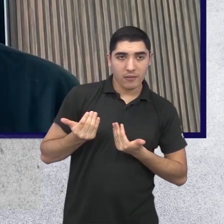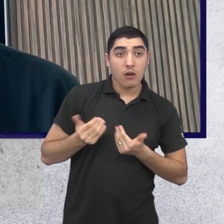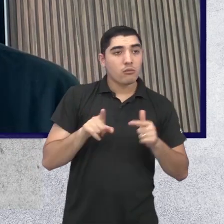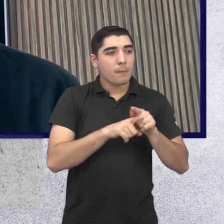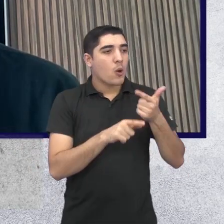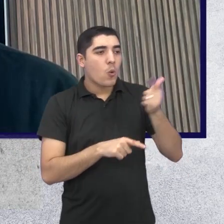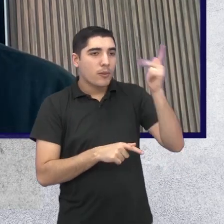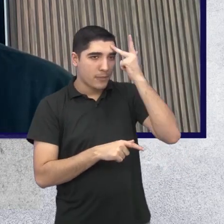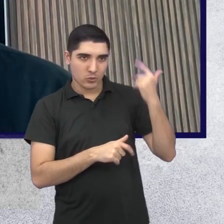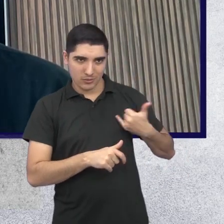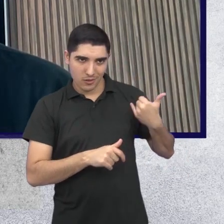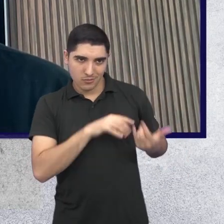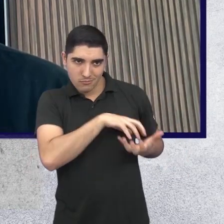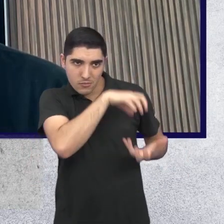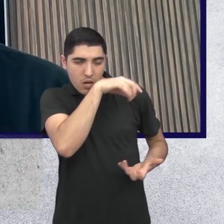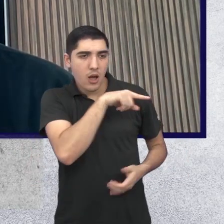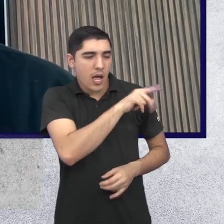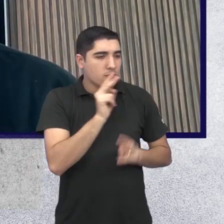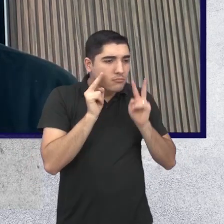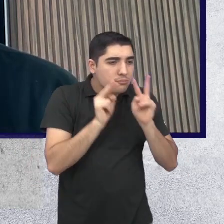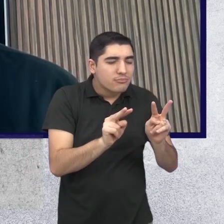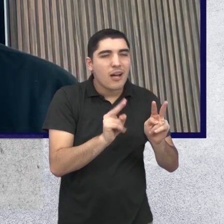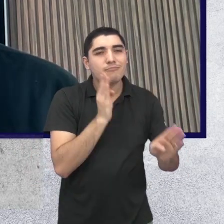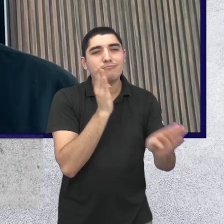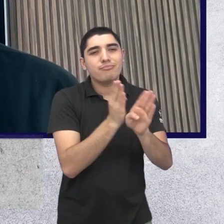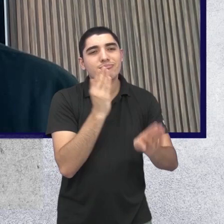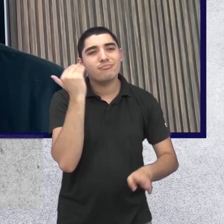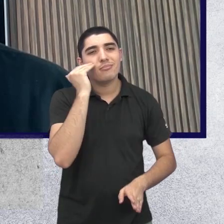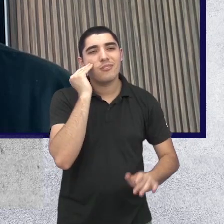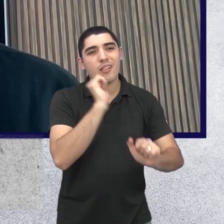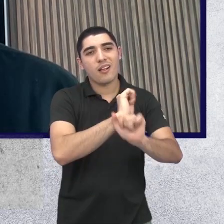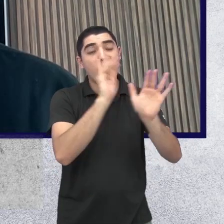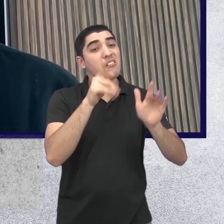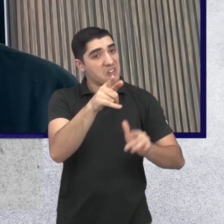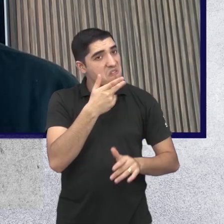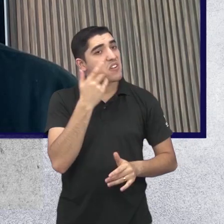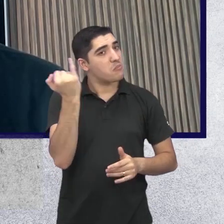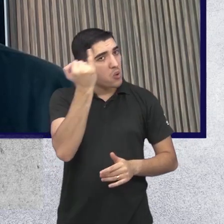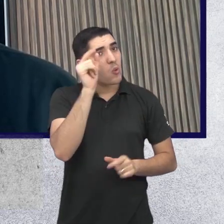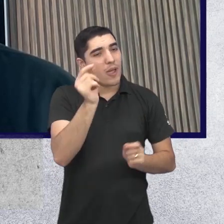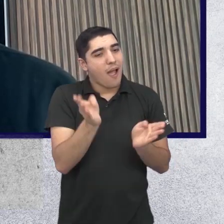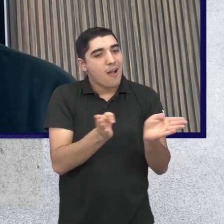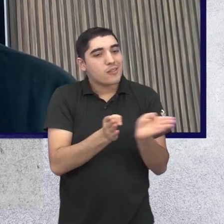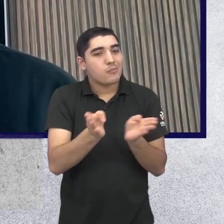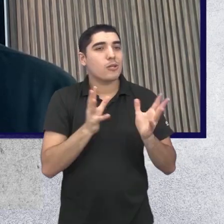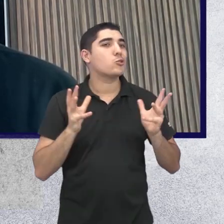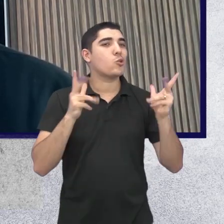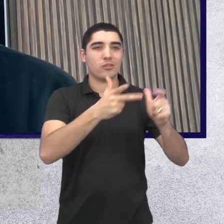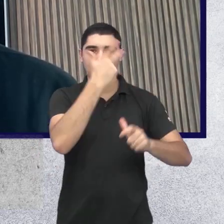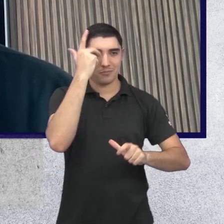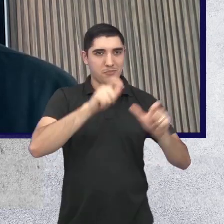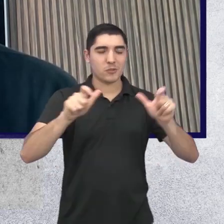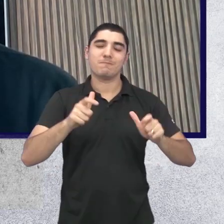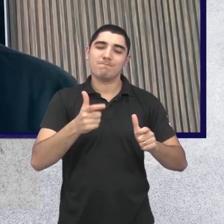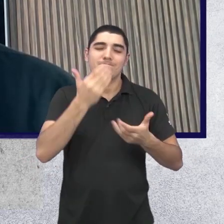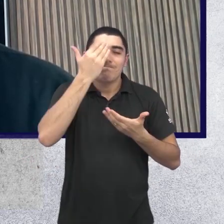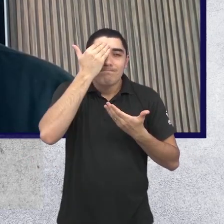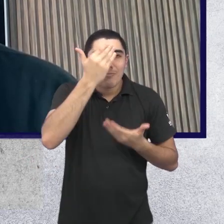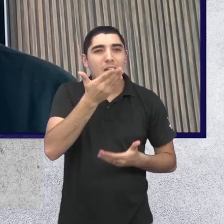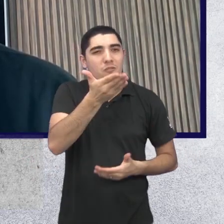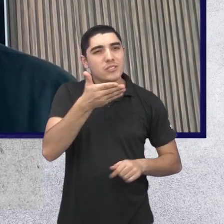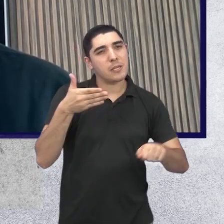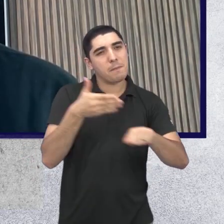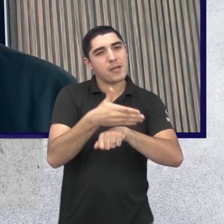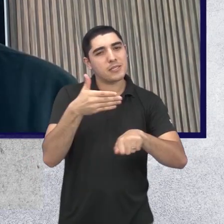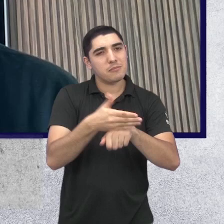né? Isso é primordial, como você falou, né? Ser acessível para todo o público. Bruno, muito obrigada por você participar do nosso programa,